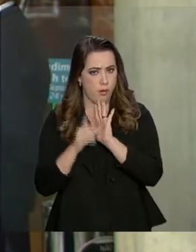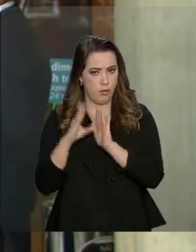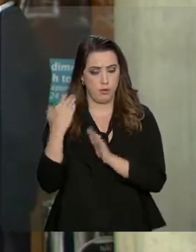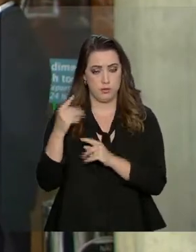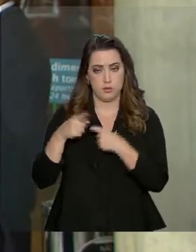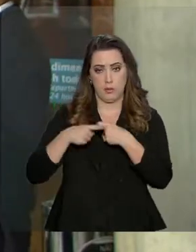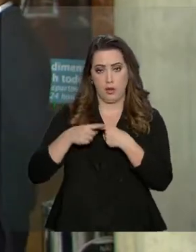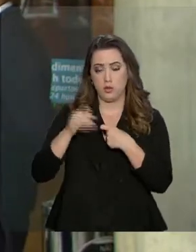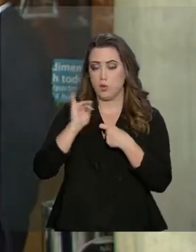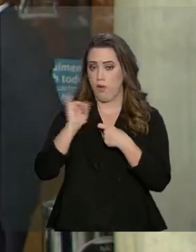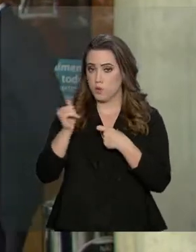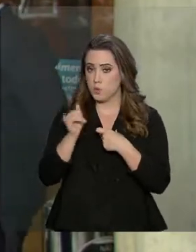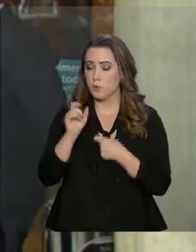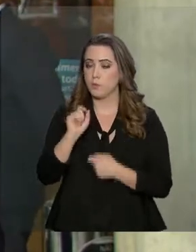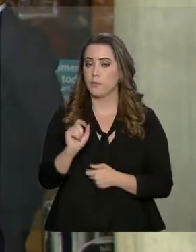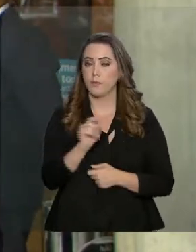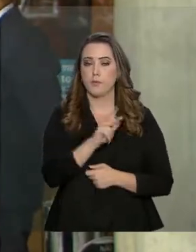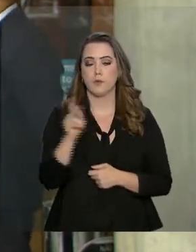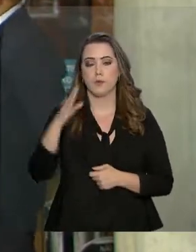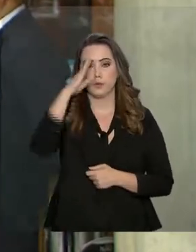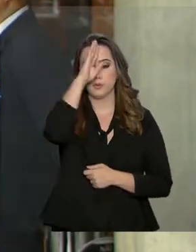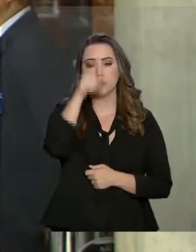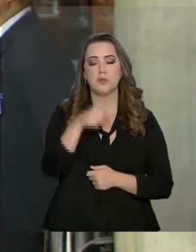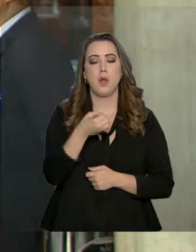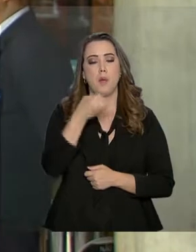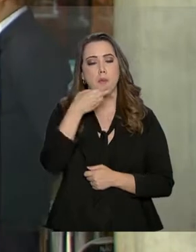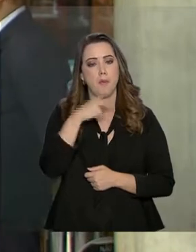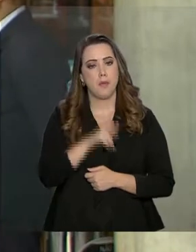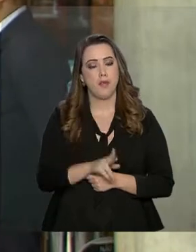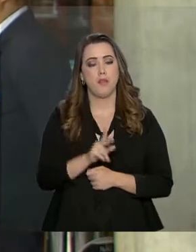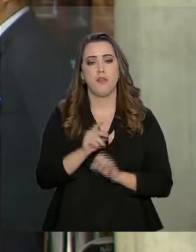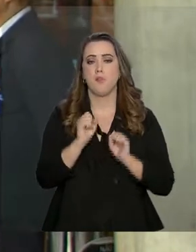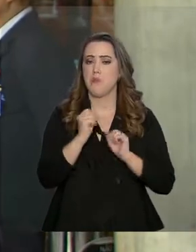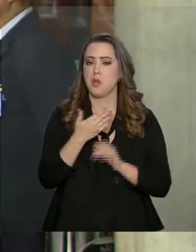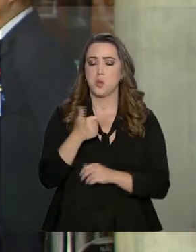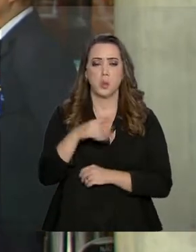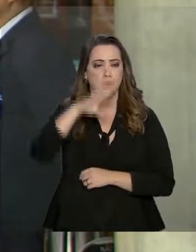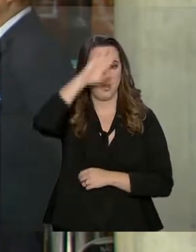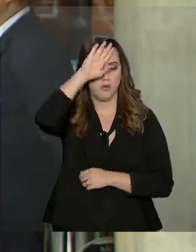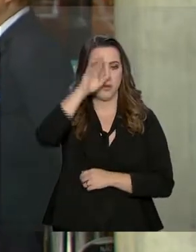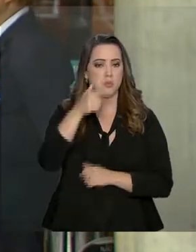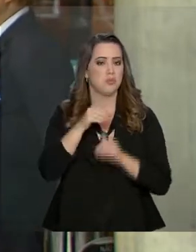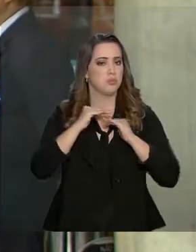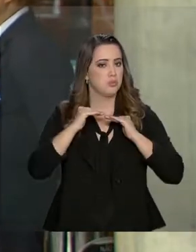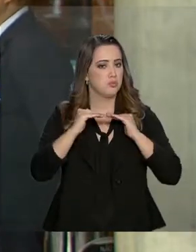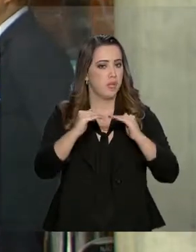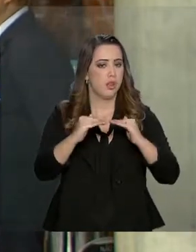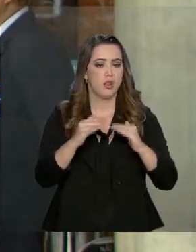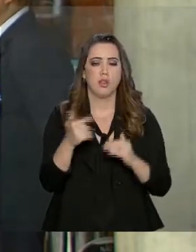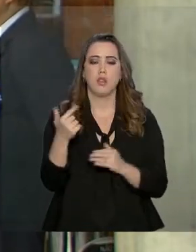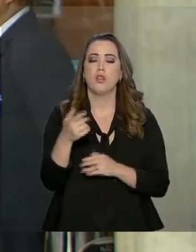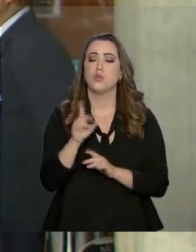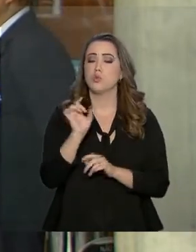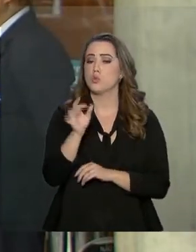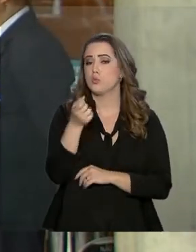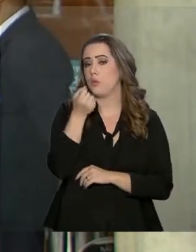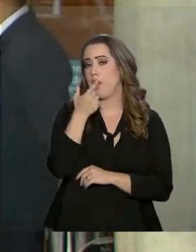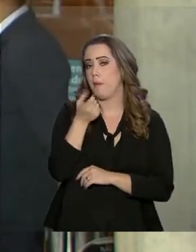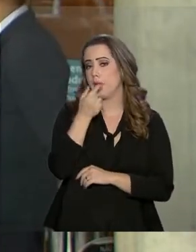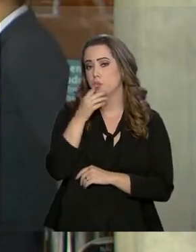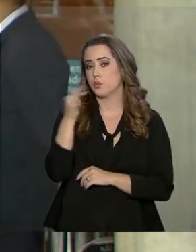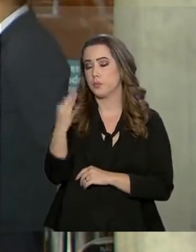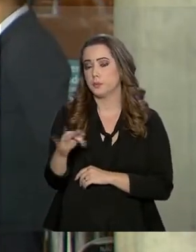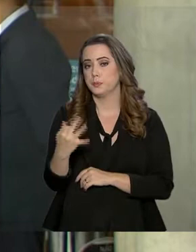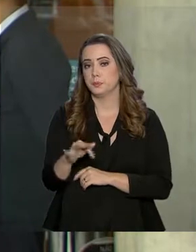divulgado informa que o presidente passa bem, está sem febre, estável, recebendo analgésicos para a